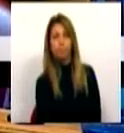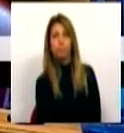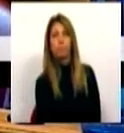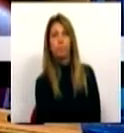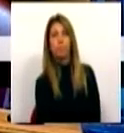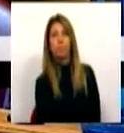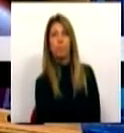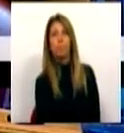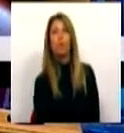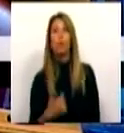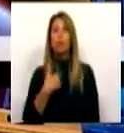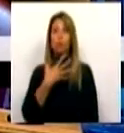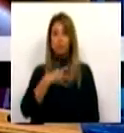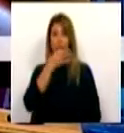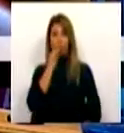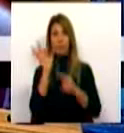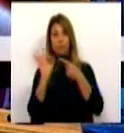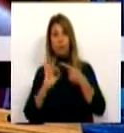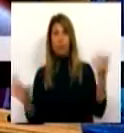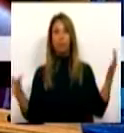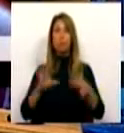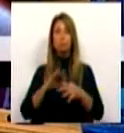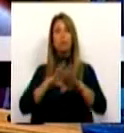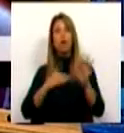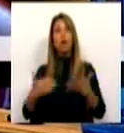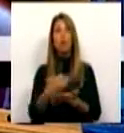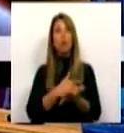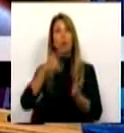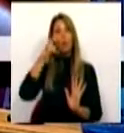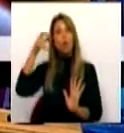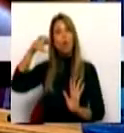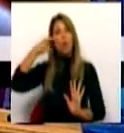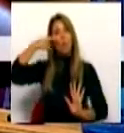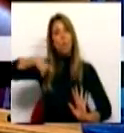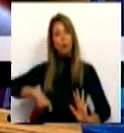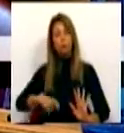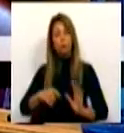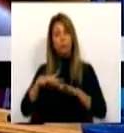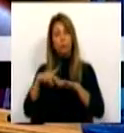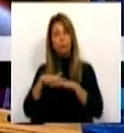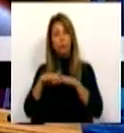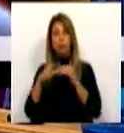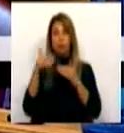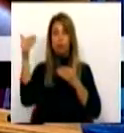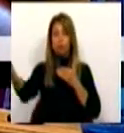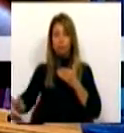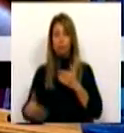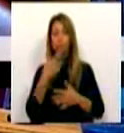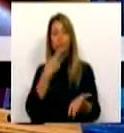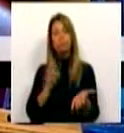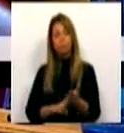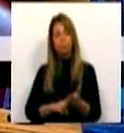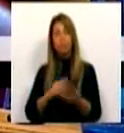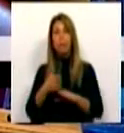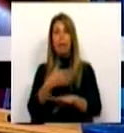aspecto, que tem a ver precisamente com os recursos humanos da nossa rede externa, é que, na realidade, durante a anterior legislatura,